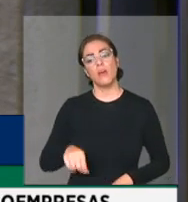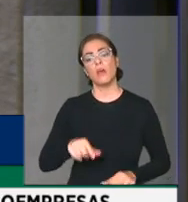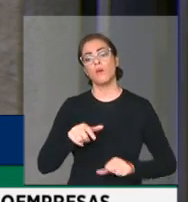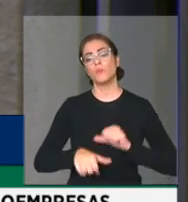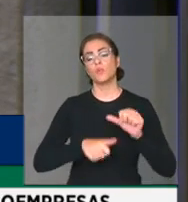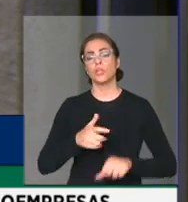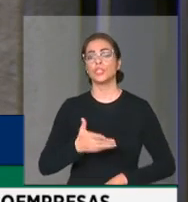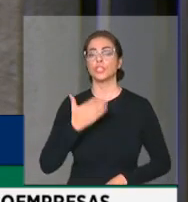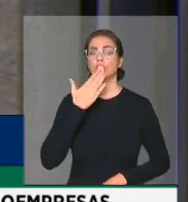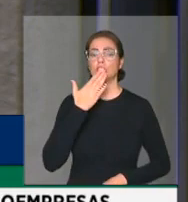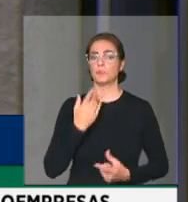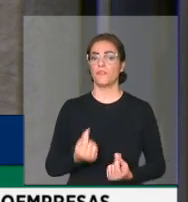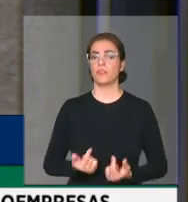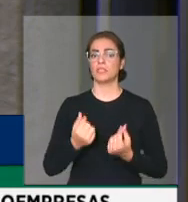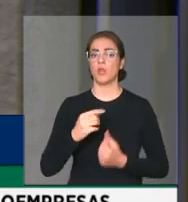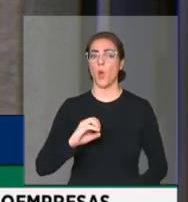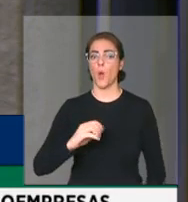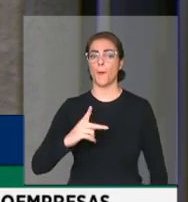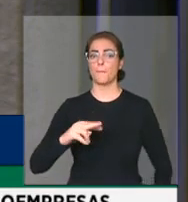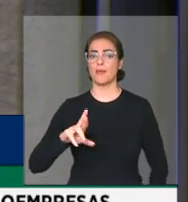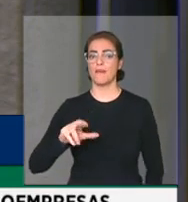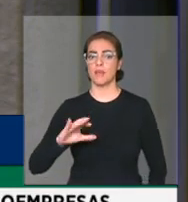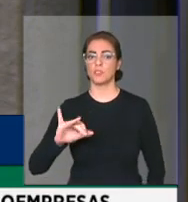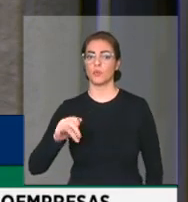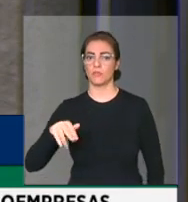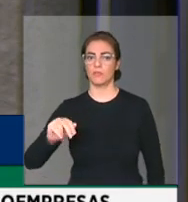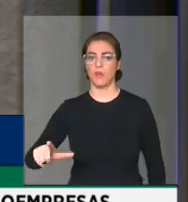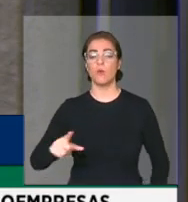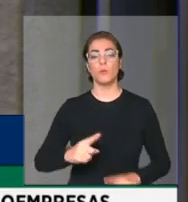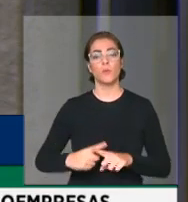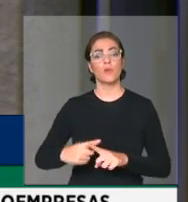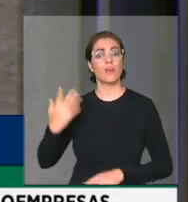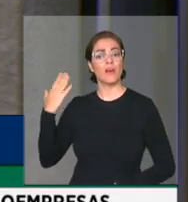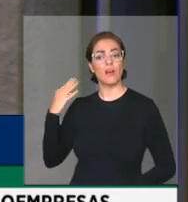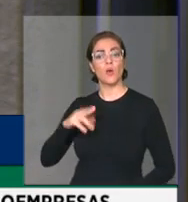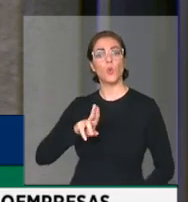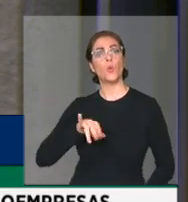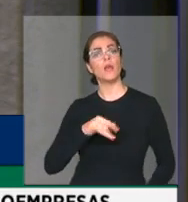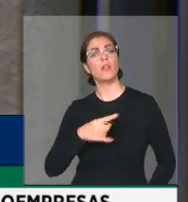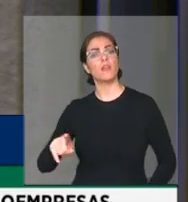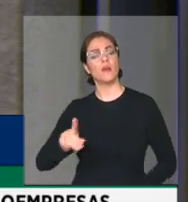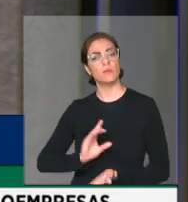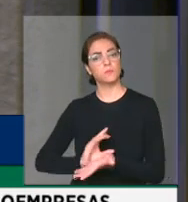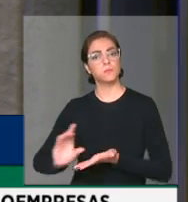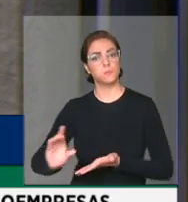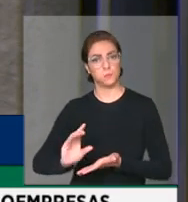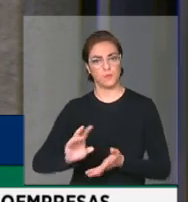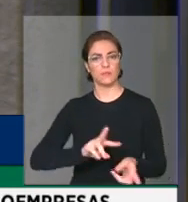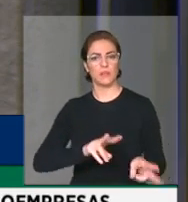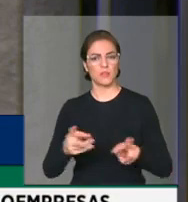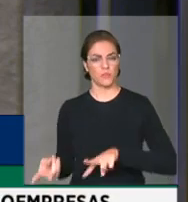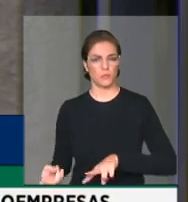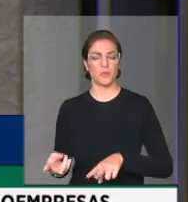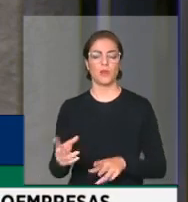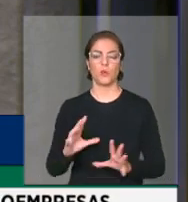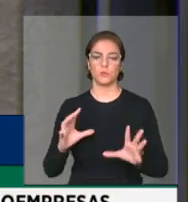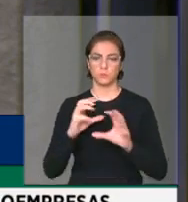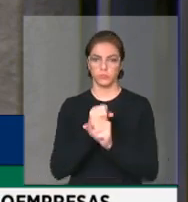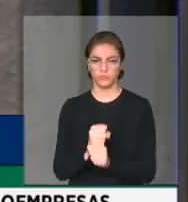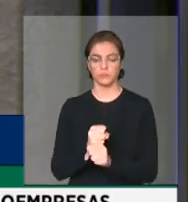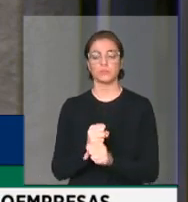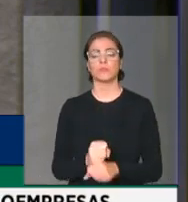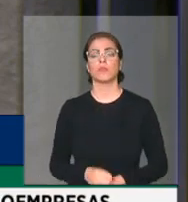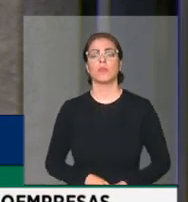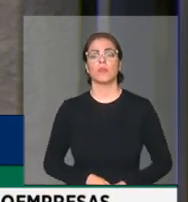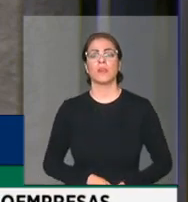modelo financeiro operacional. No modelo anterior, a União transferia o montante de sua participação em cada operação de